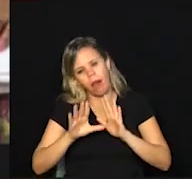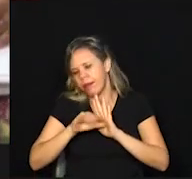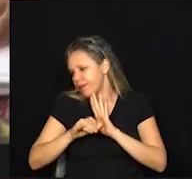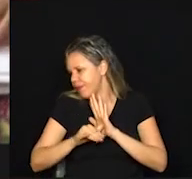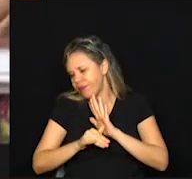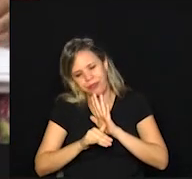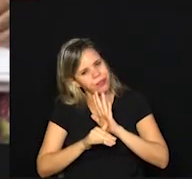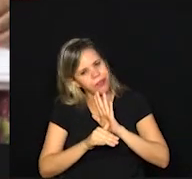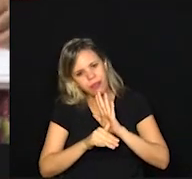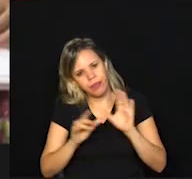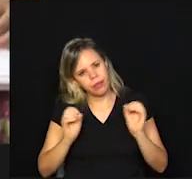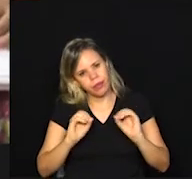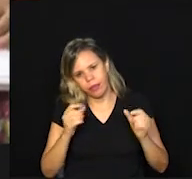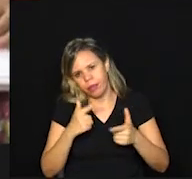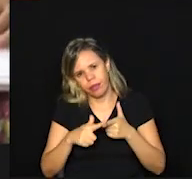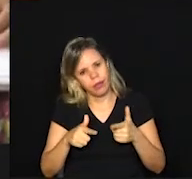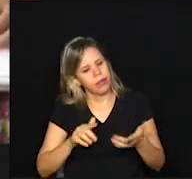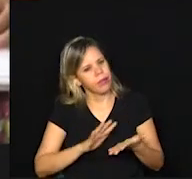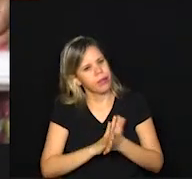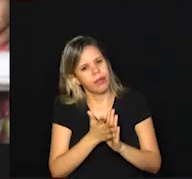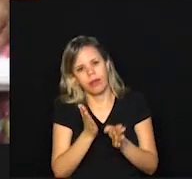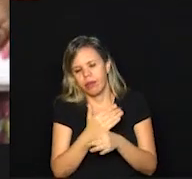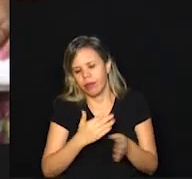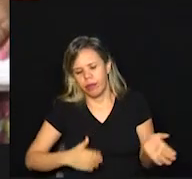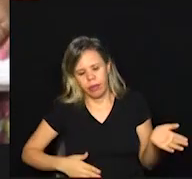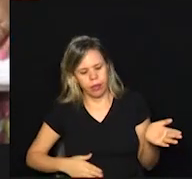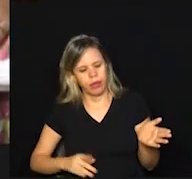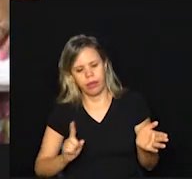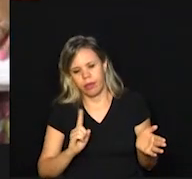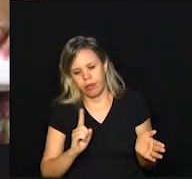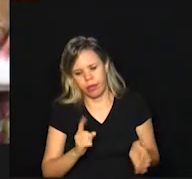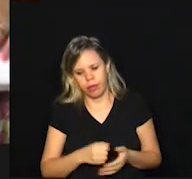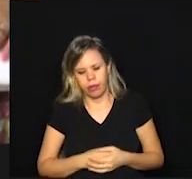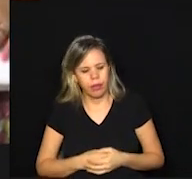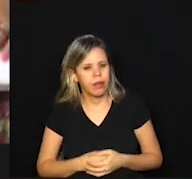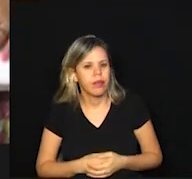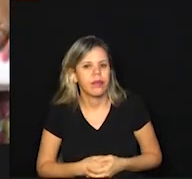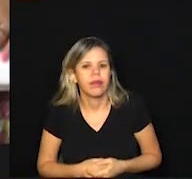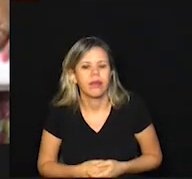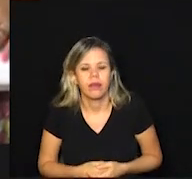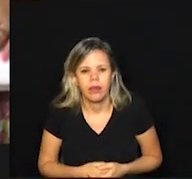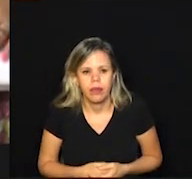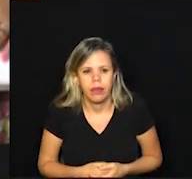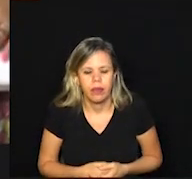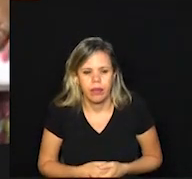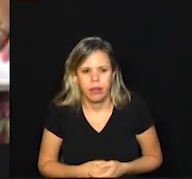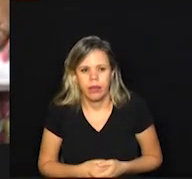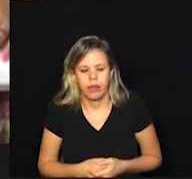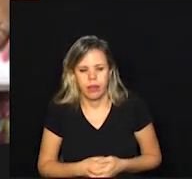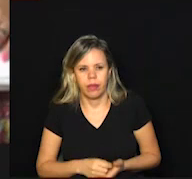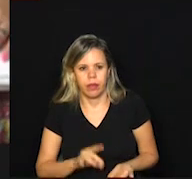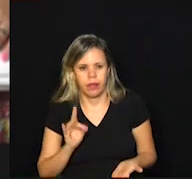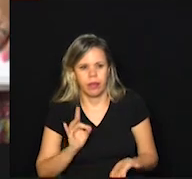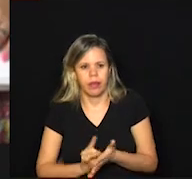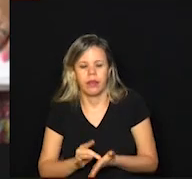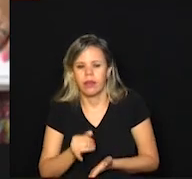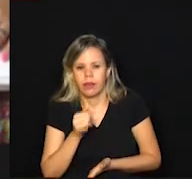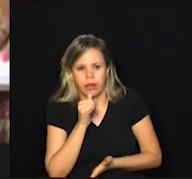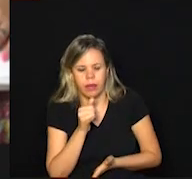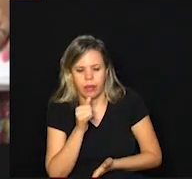for e nem um ato de vandalismo no local então a e é e respectivo